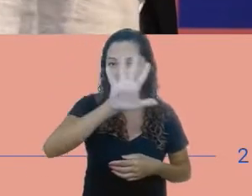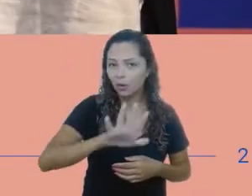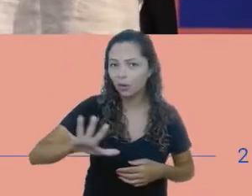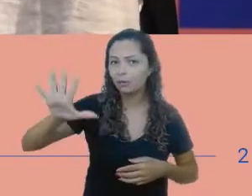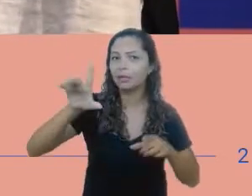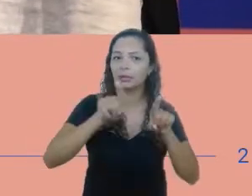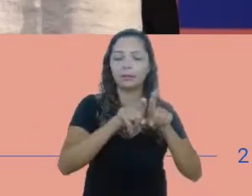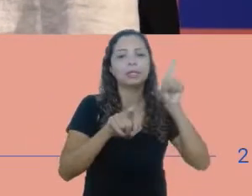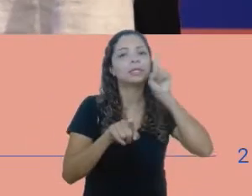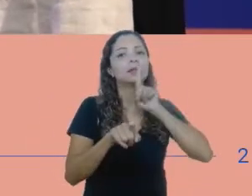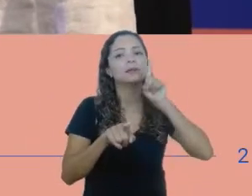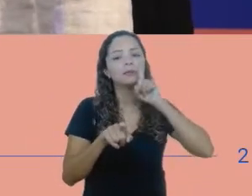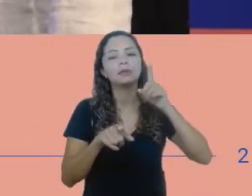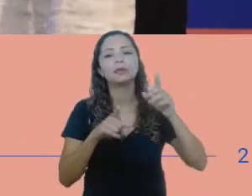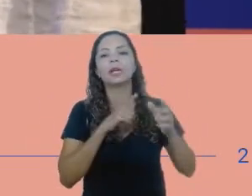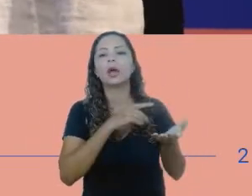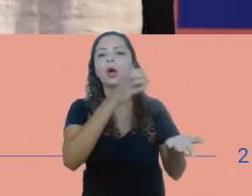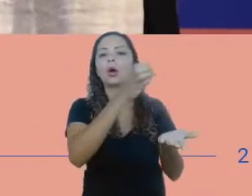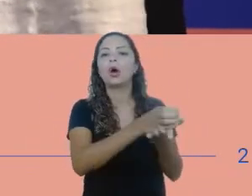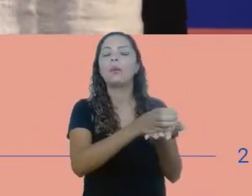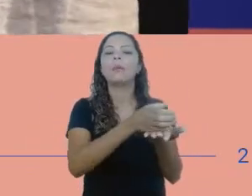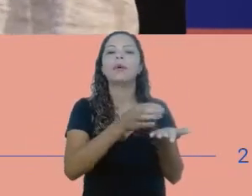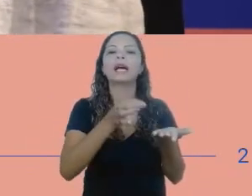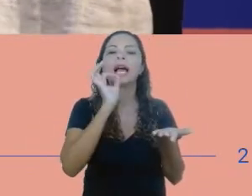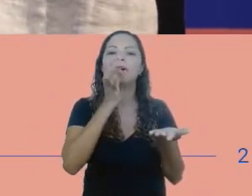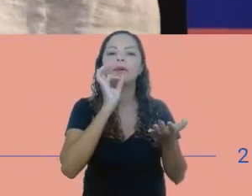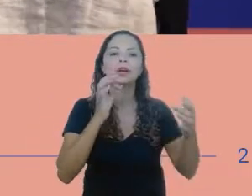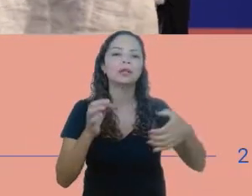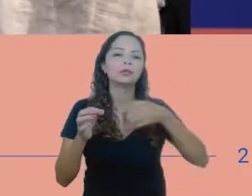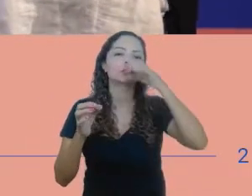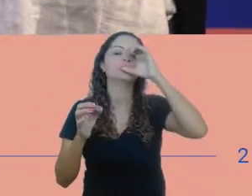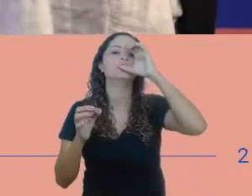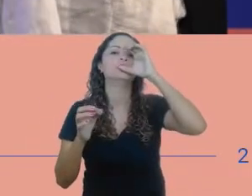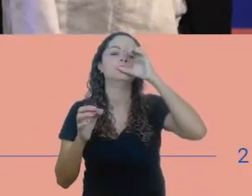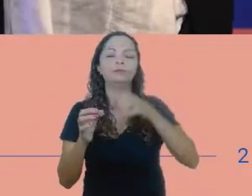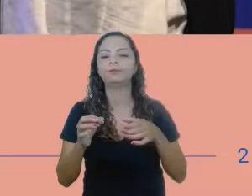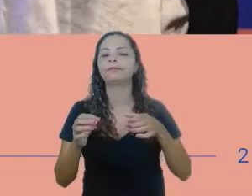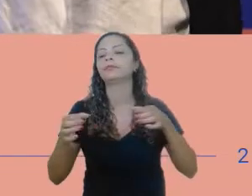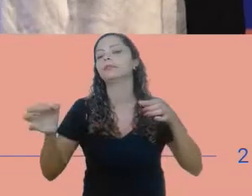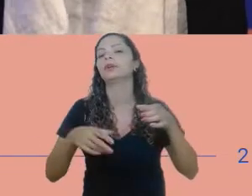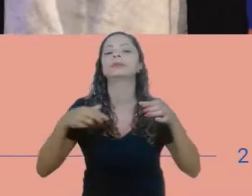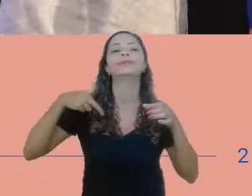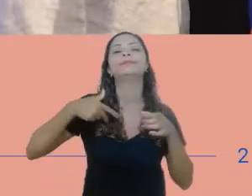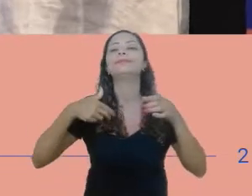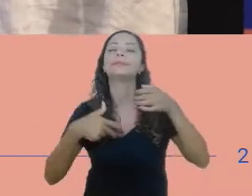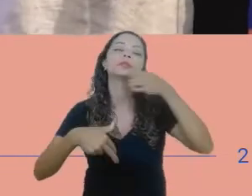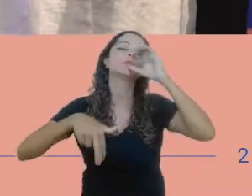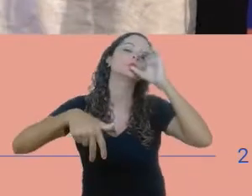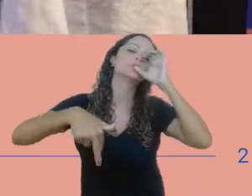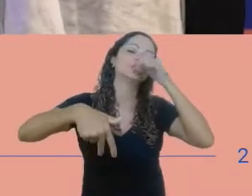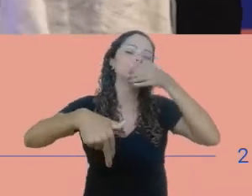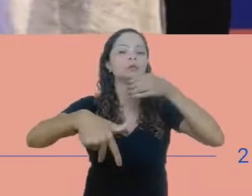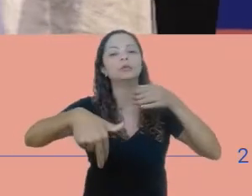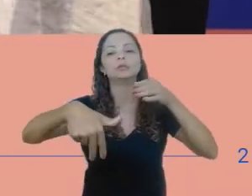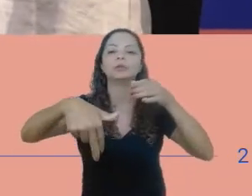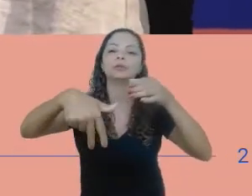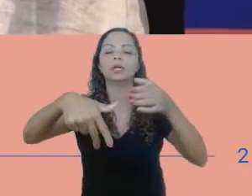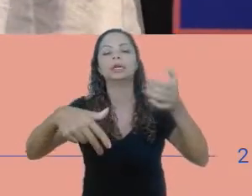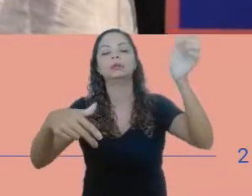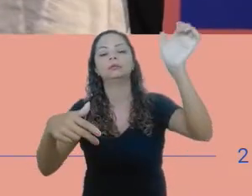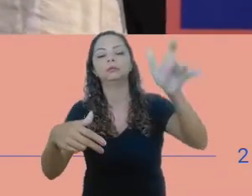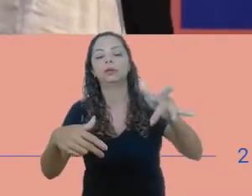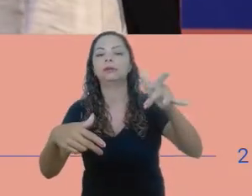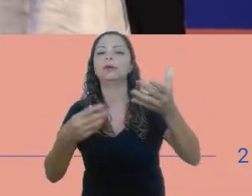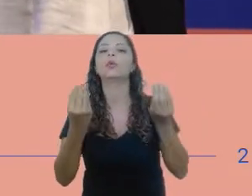pegar o copo de café andar dois três quarteirões jogar o copo fora e pronto acabou né E como fazer esse essa logística